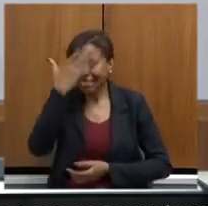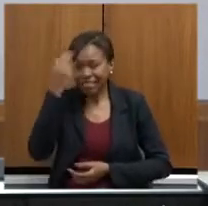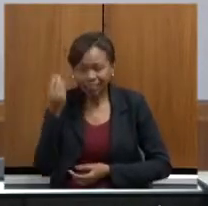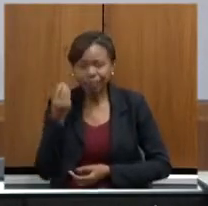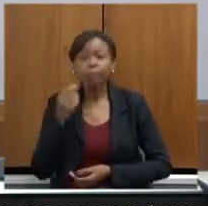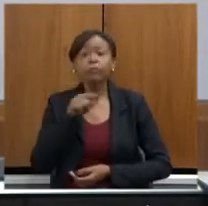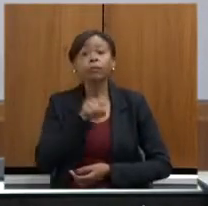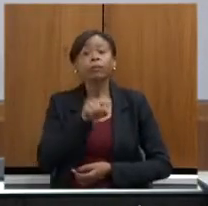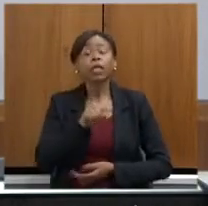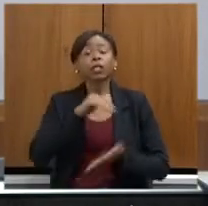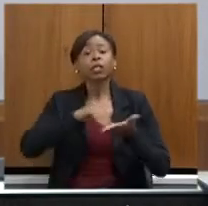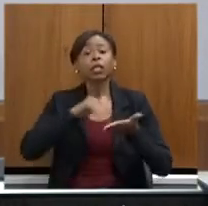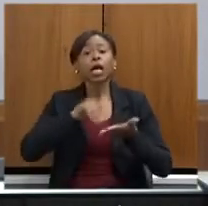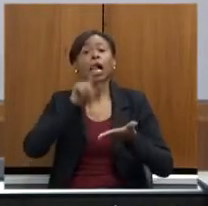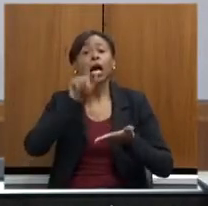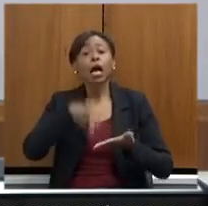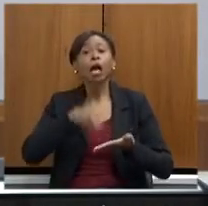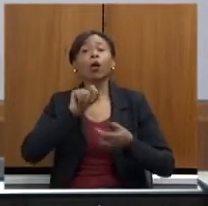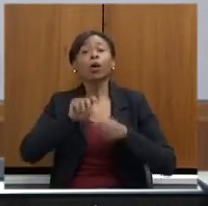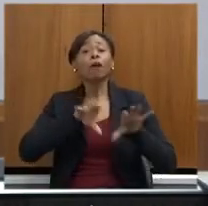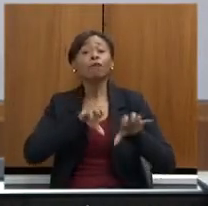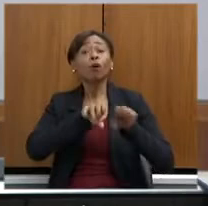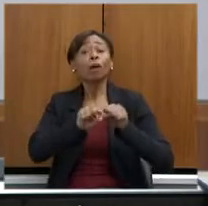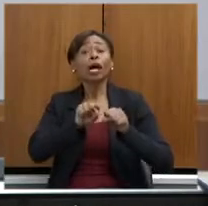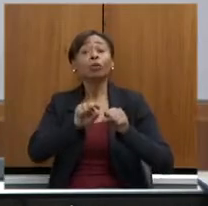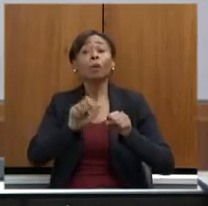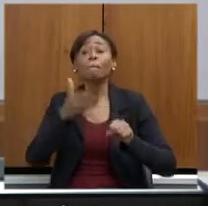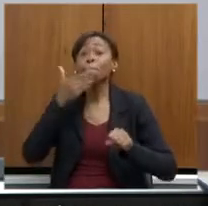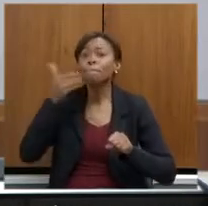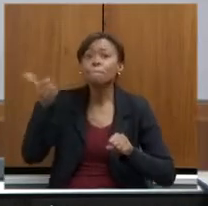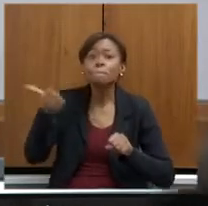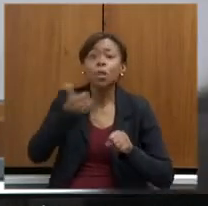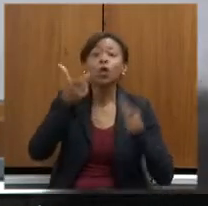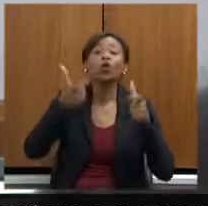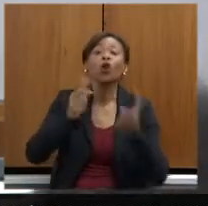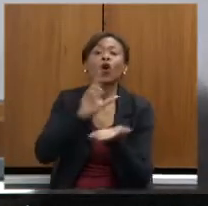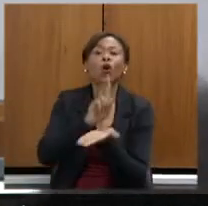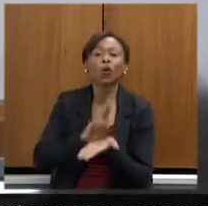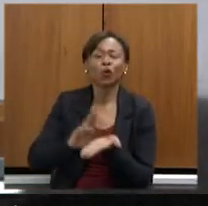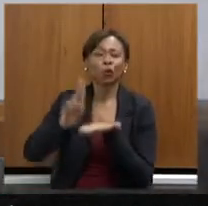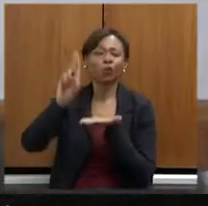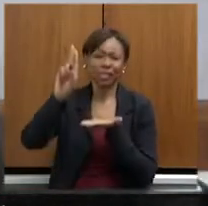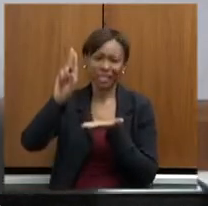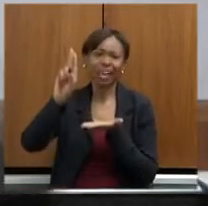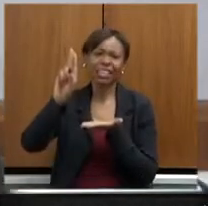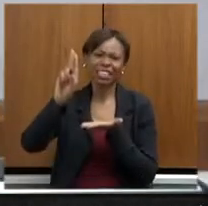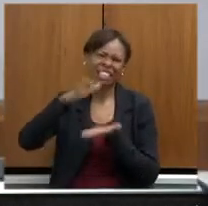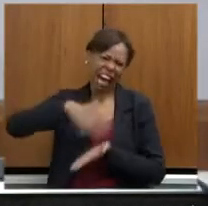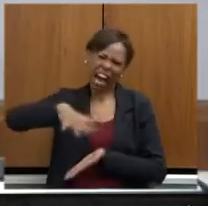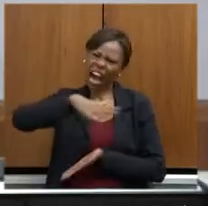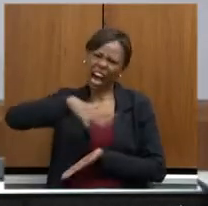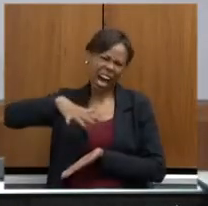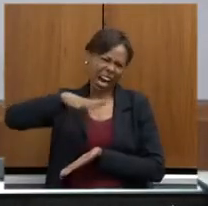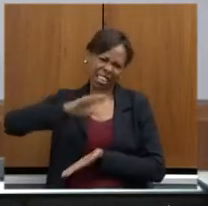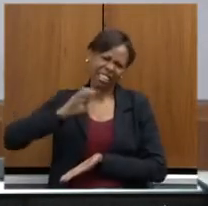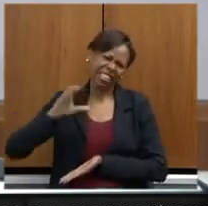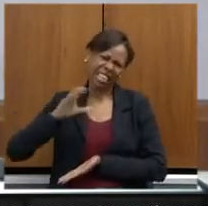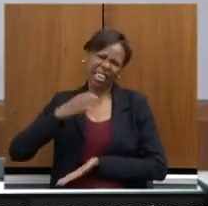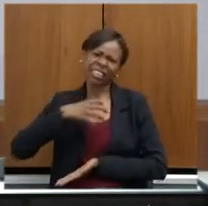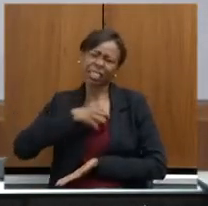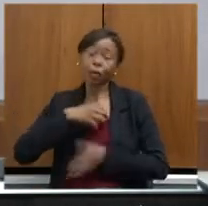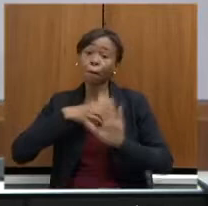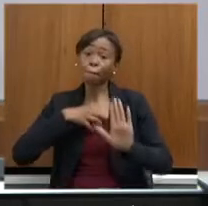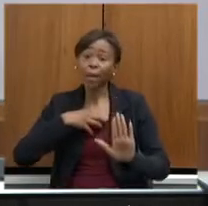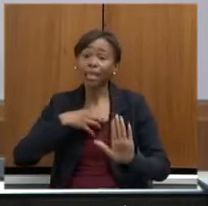secretário tarde ele é formado na melhor universidade de todas as áreas da ciência mas de